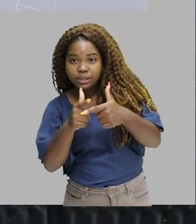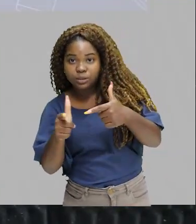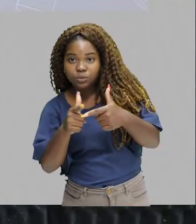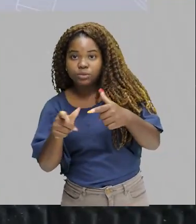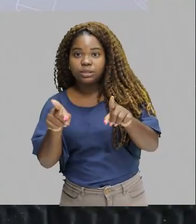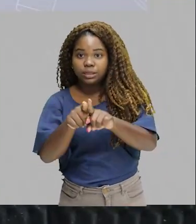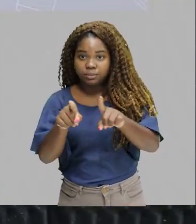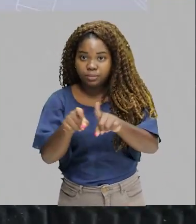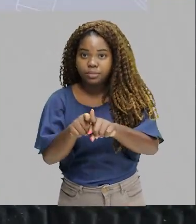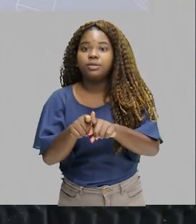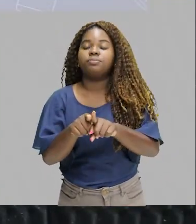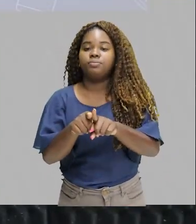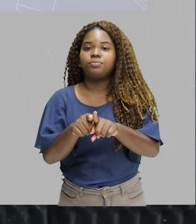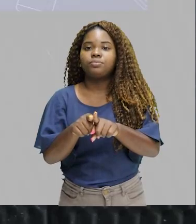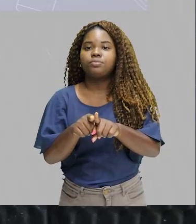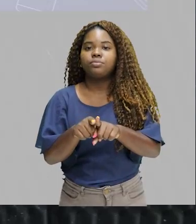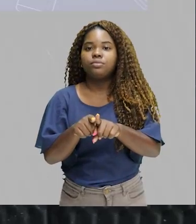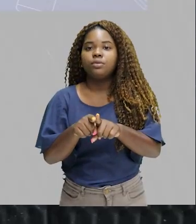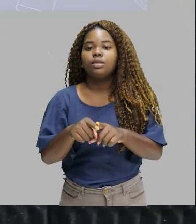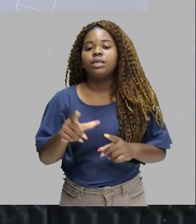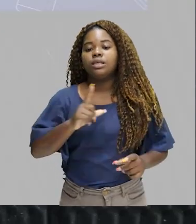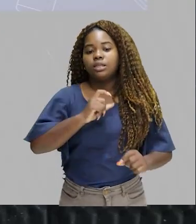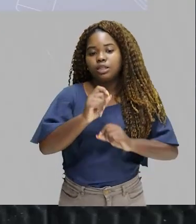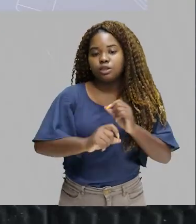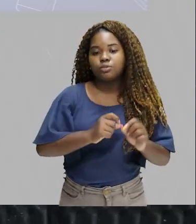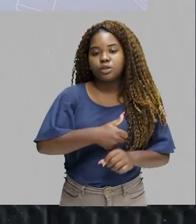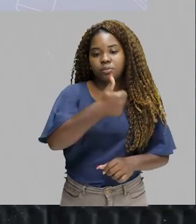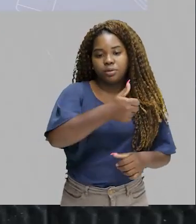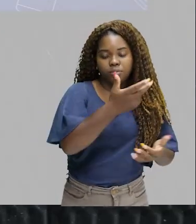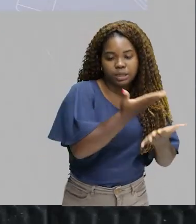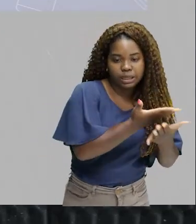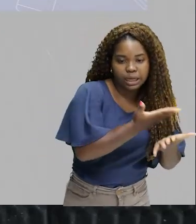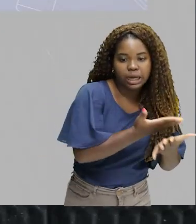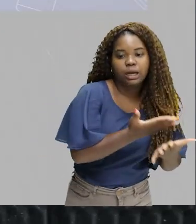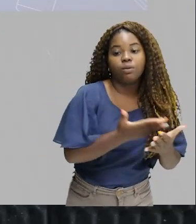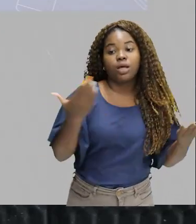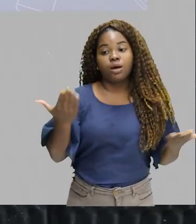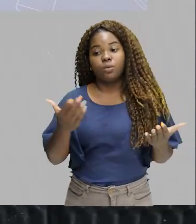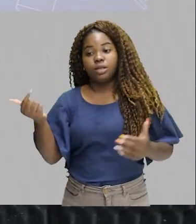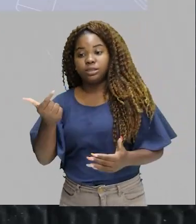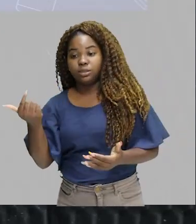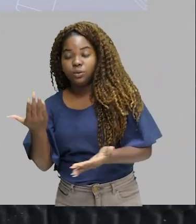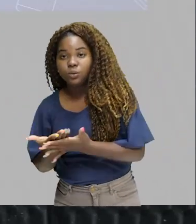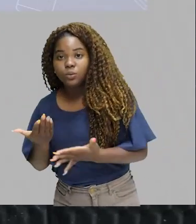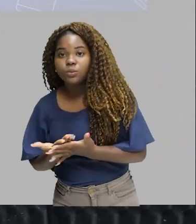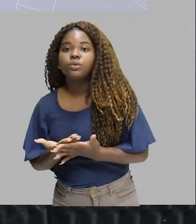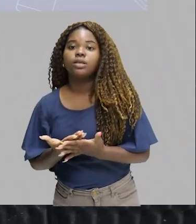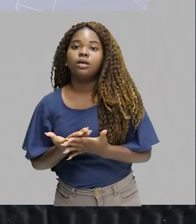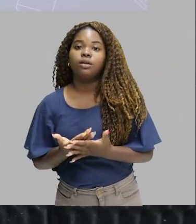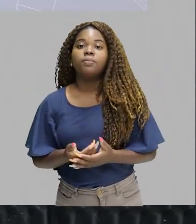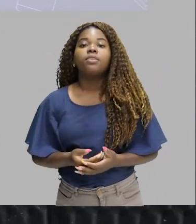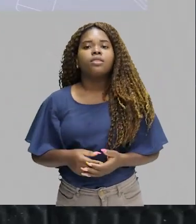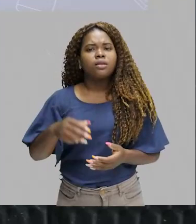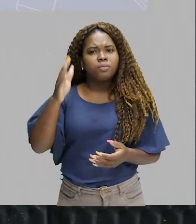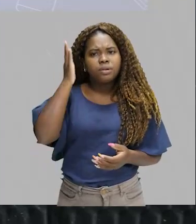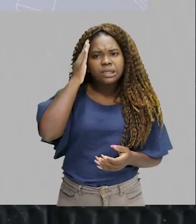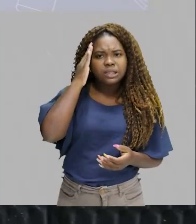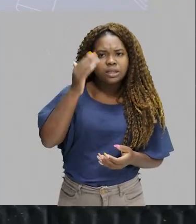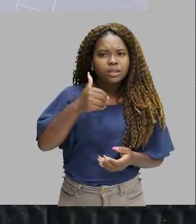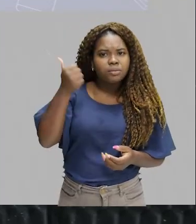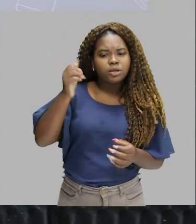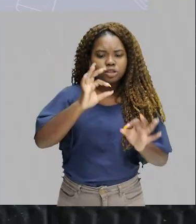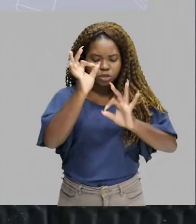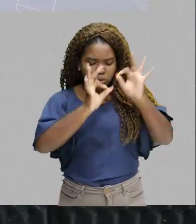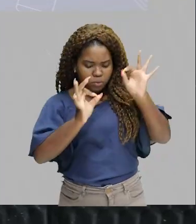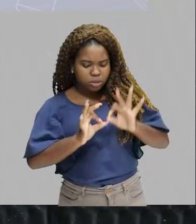os conhecimentos que já adquirimos na parte 1 desse conteúdo, fechado? Então, para você entender direitinho, se organizar aí, anotar